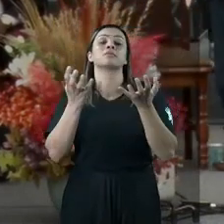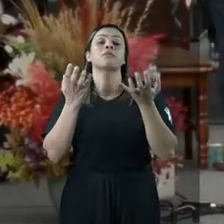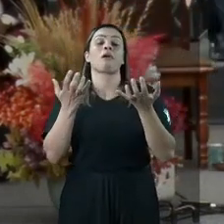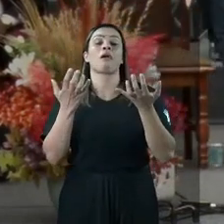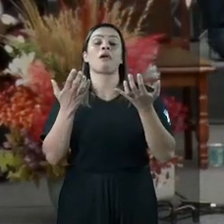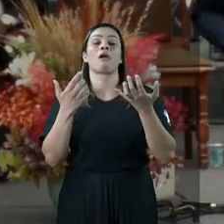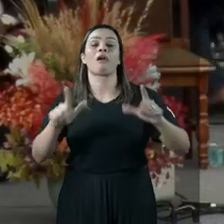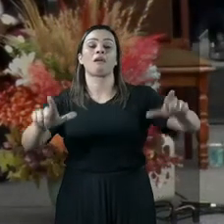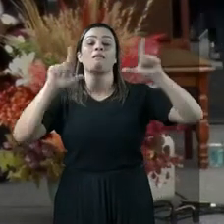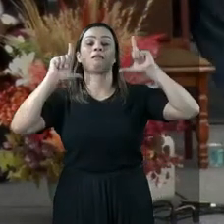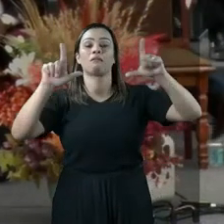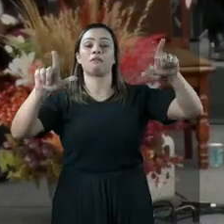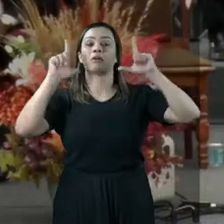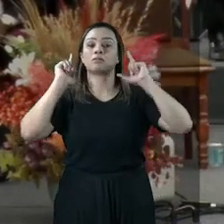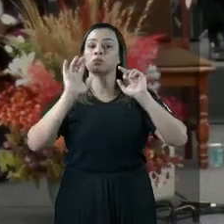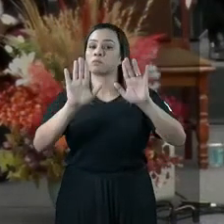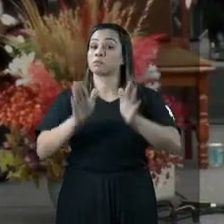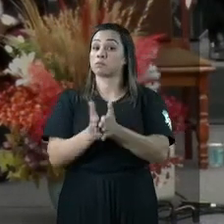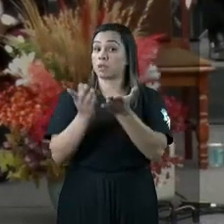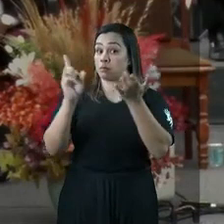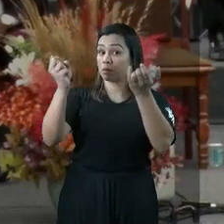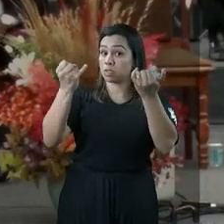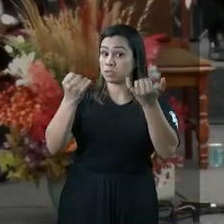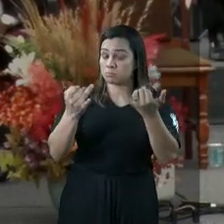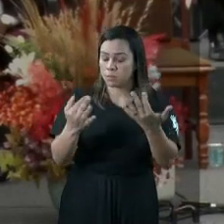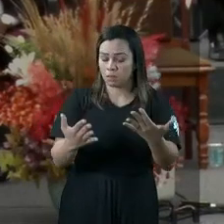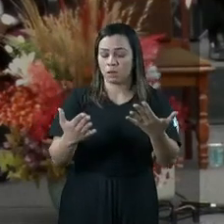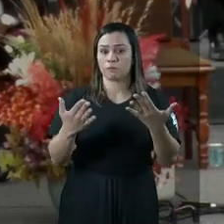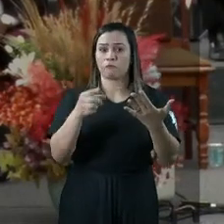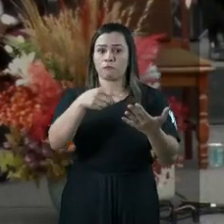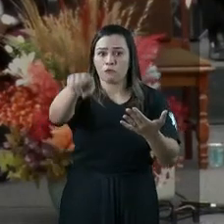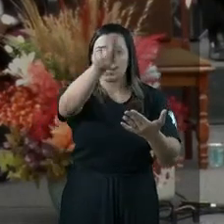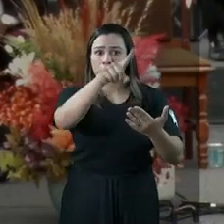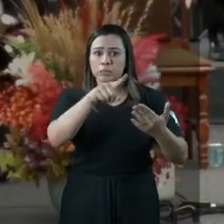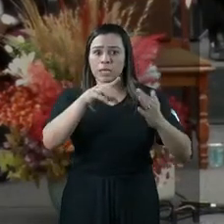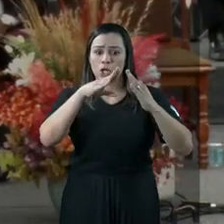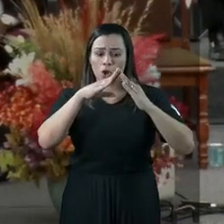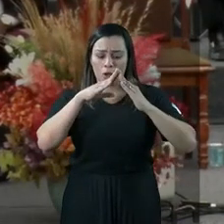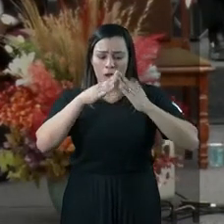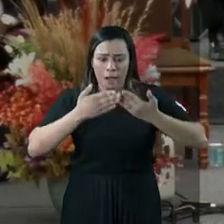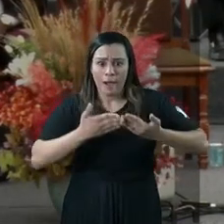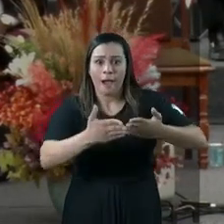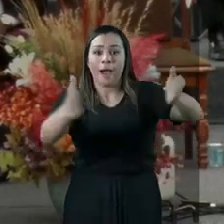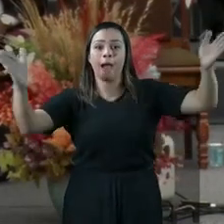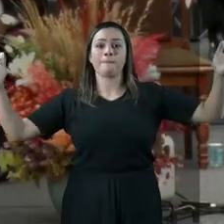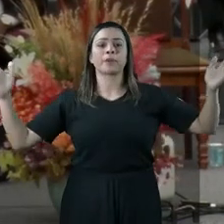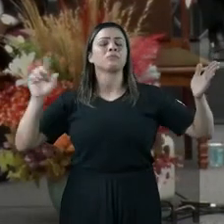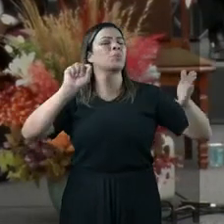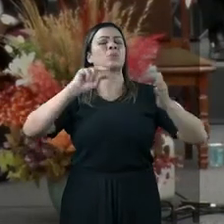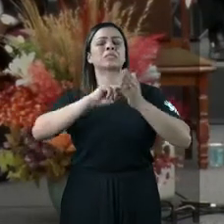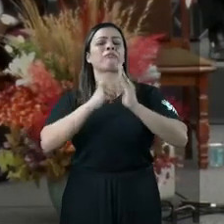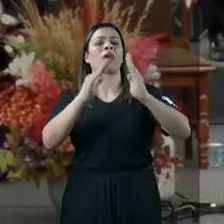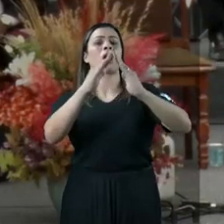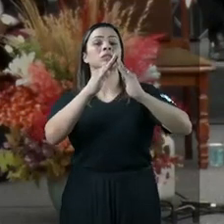diz: levantai, ó portas eternas, porque entrará o Rei da Glória. Ele está dizendo: o dom que Deus me